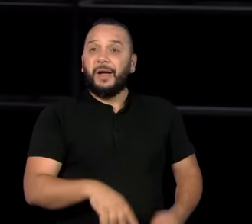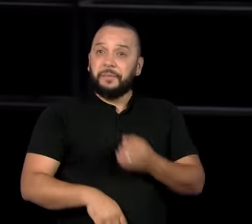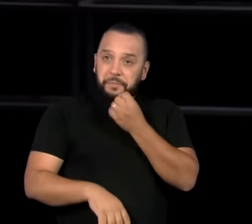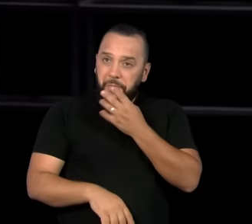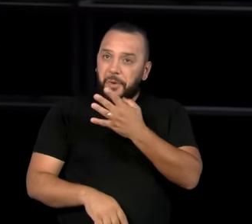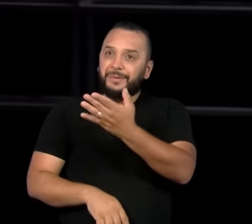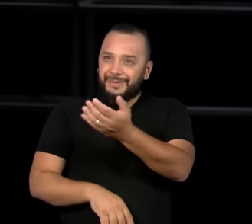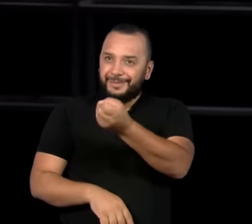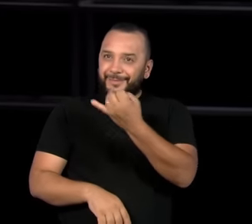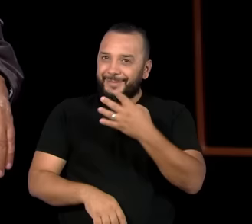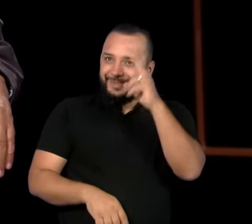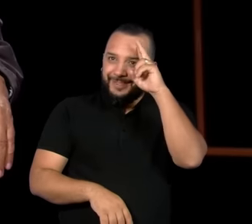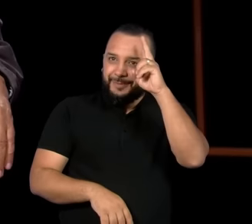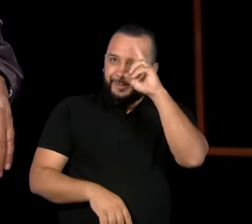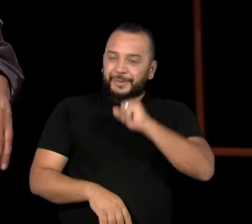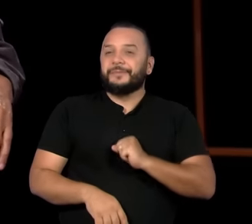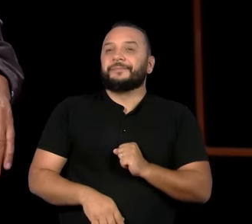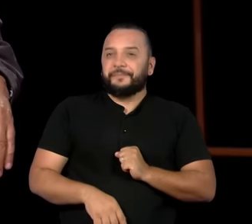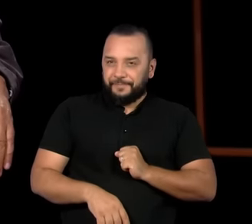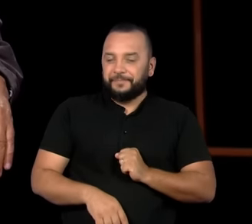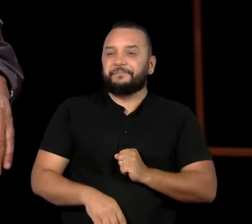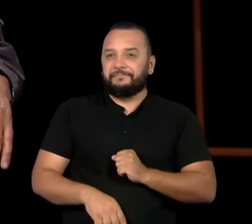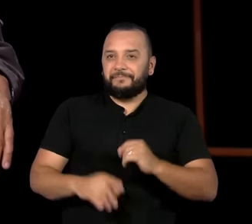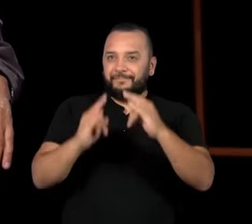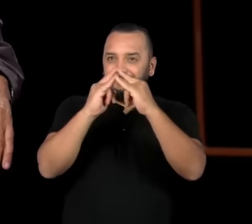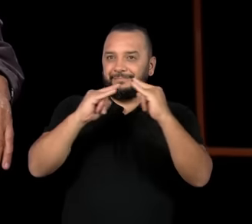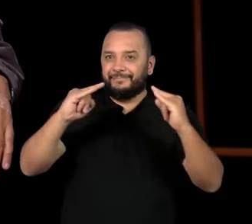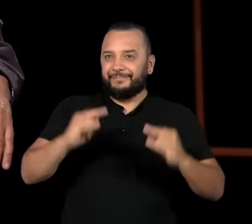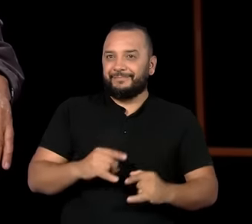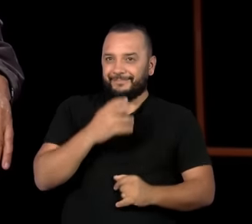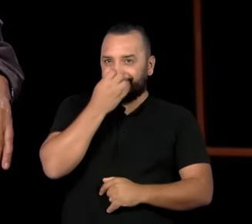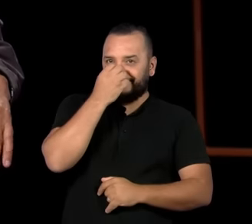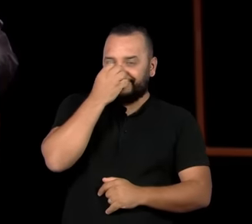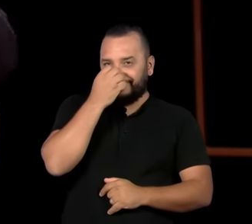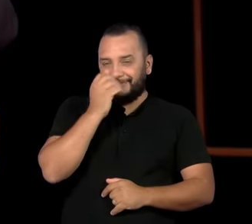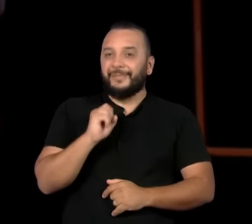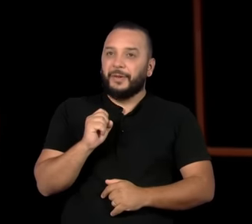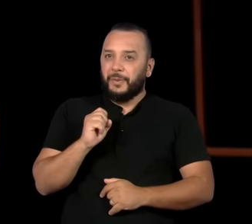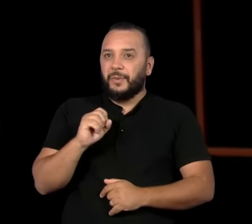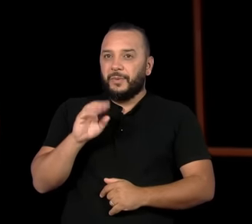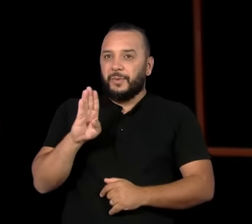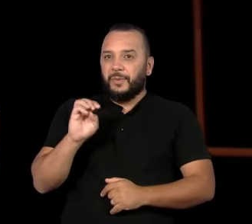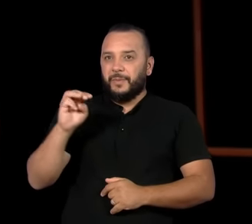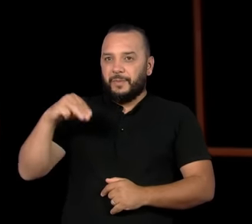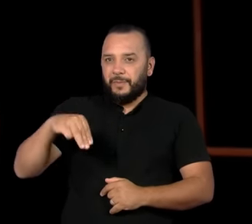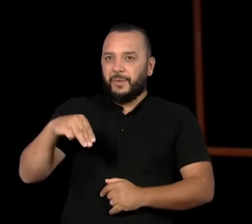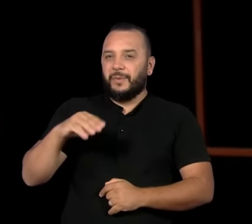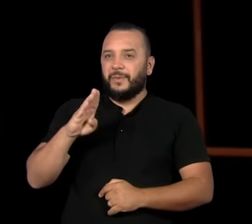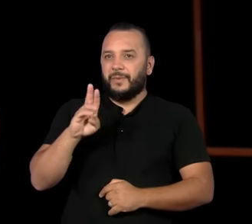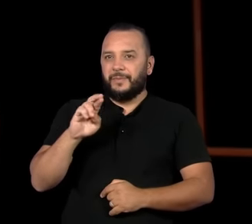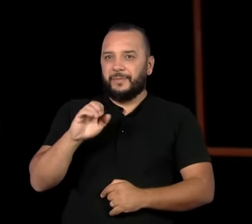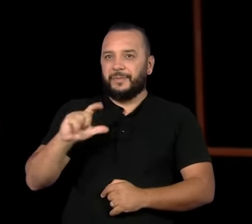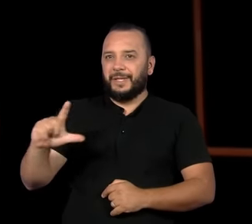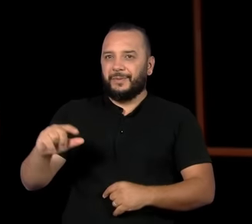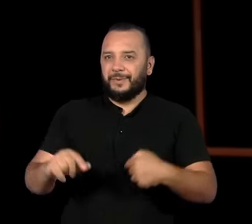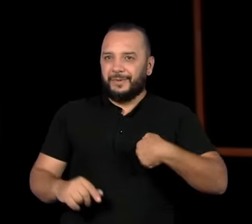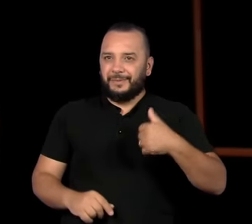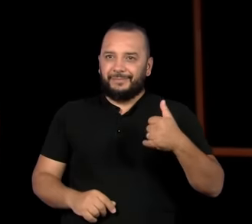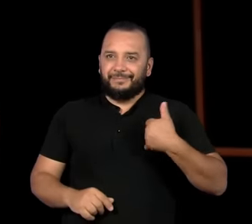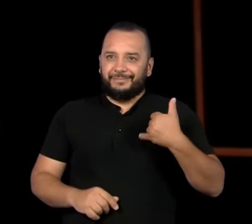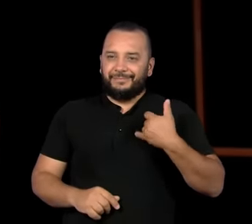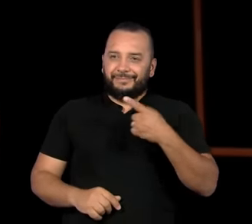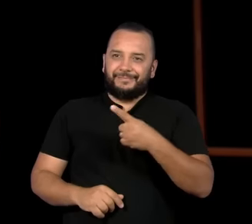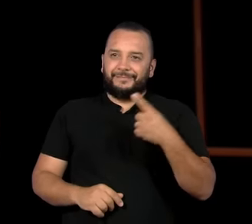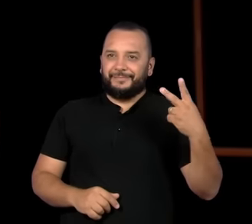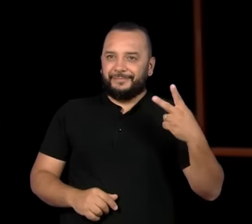lembrou. O Circo Bombril, eu tinha 12 anos,